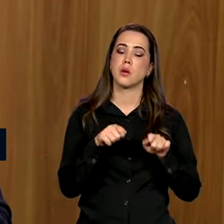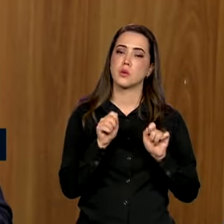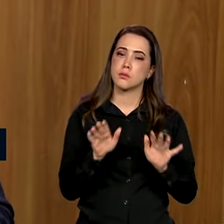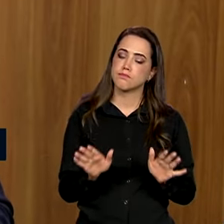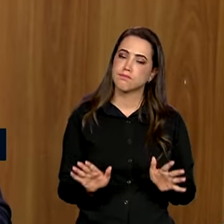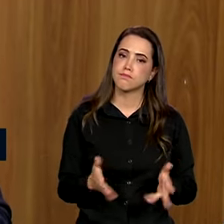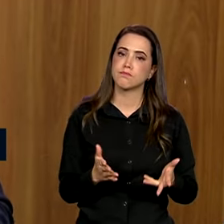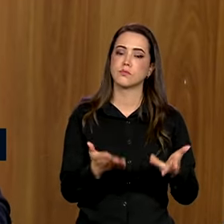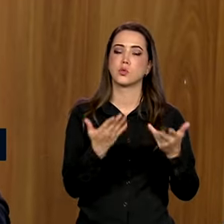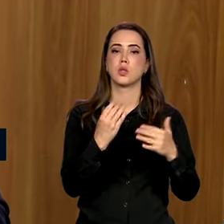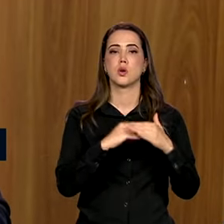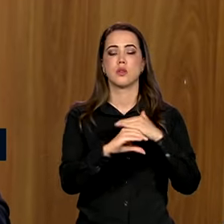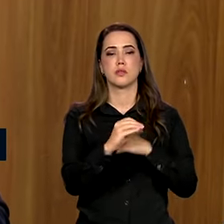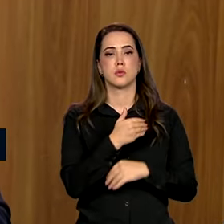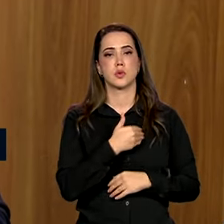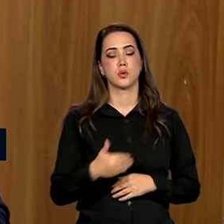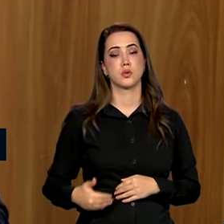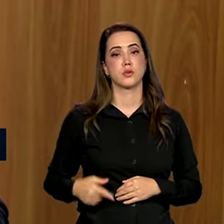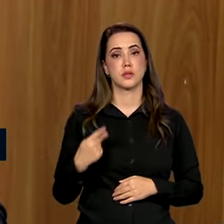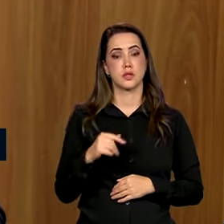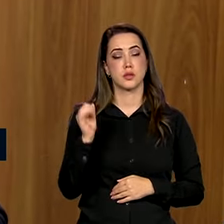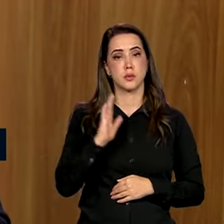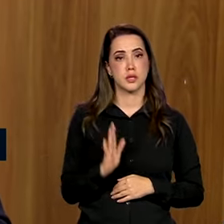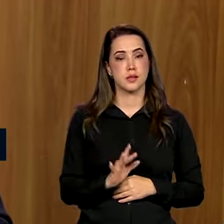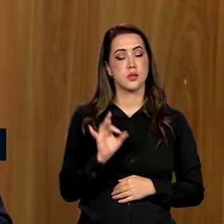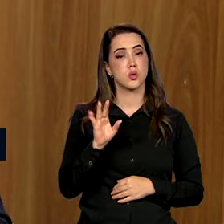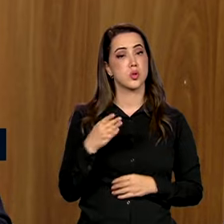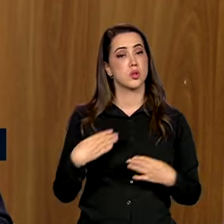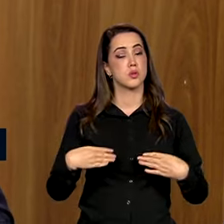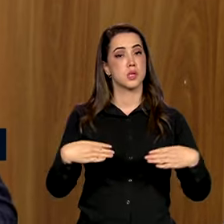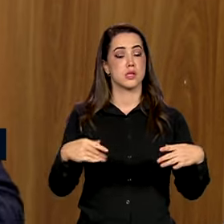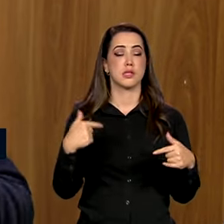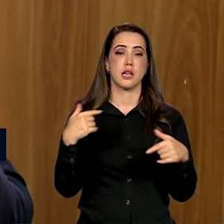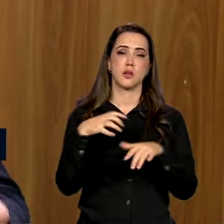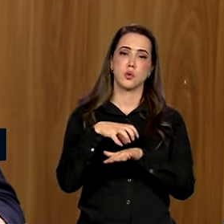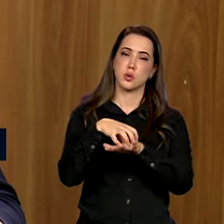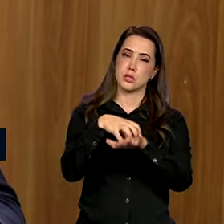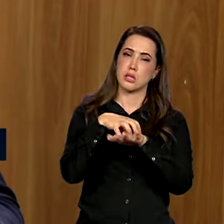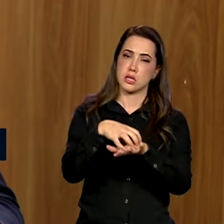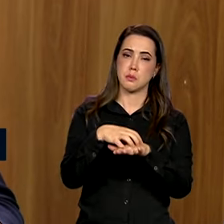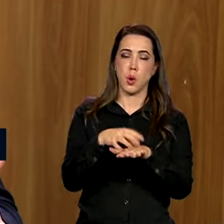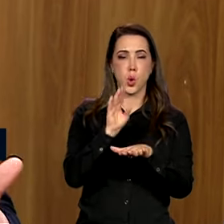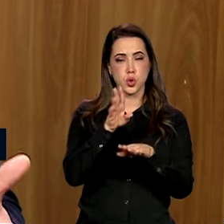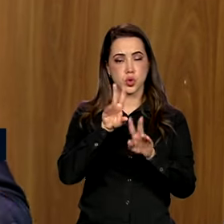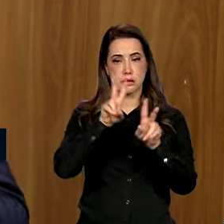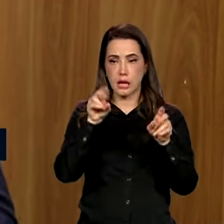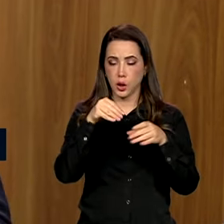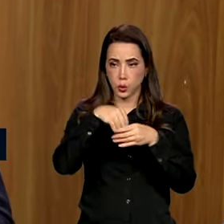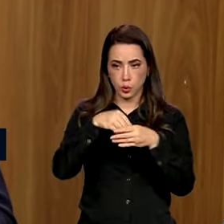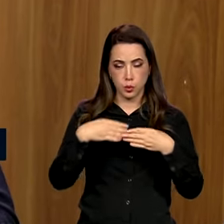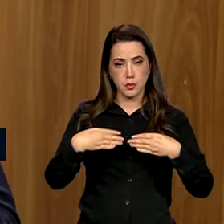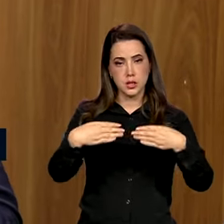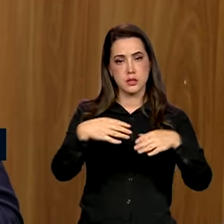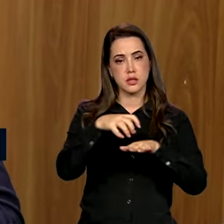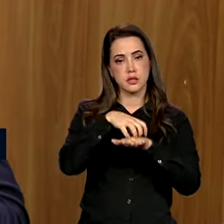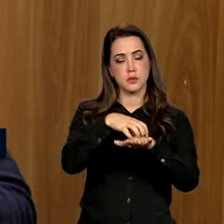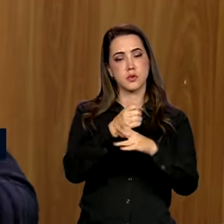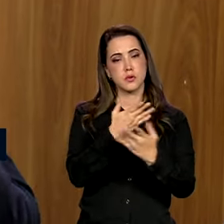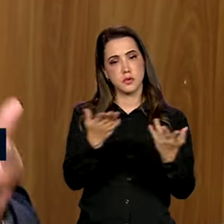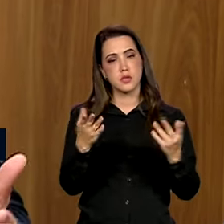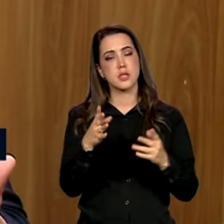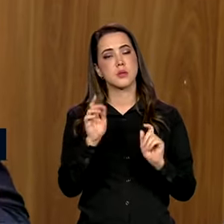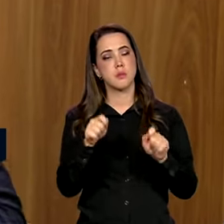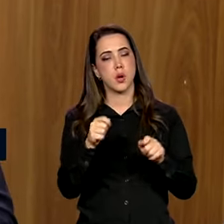potencializar o investimento público no Brasil só no Ministério dos transportes para que vocês possam tomar conhecimento e aqueles que nos ouvem